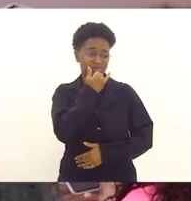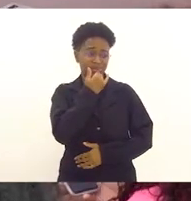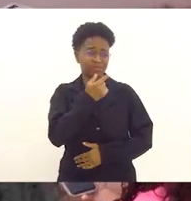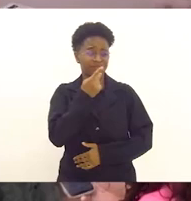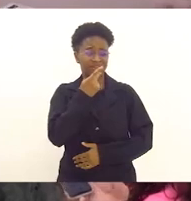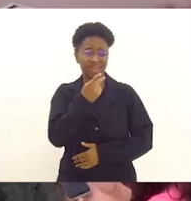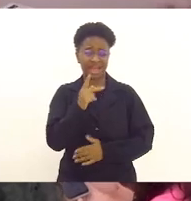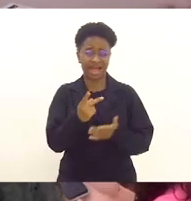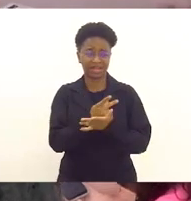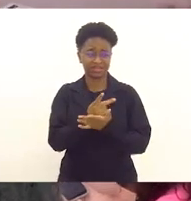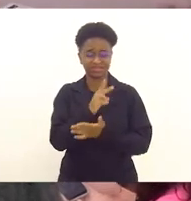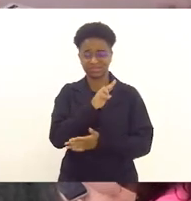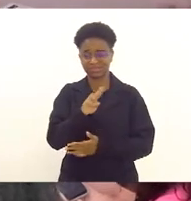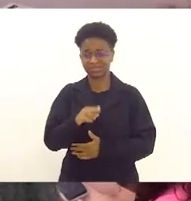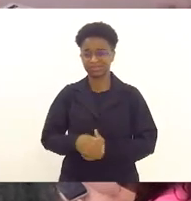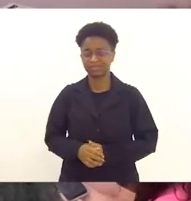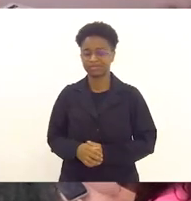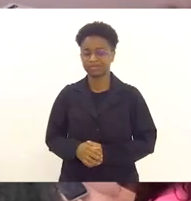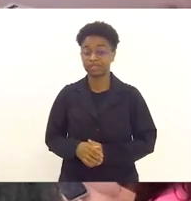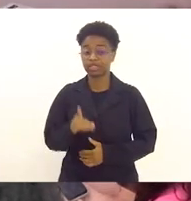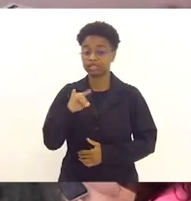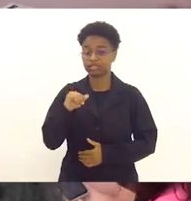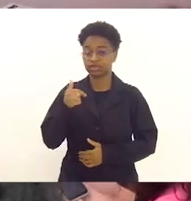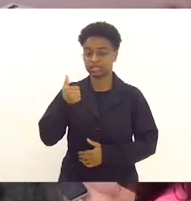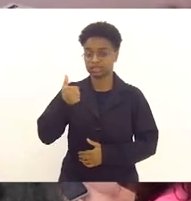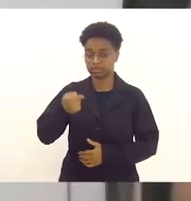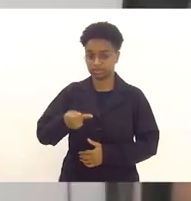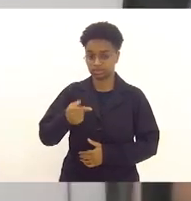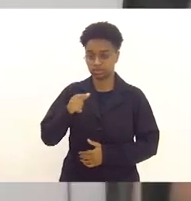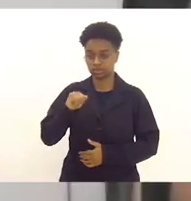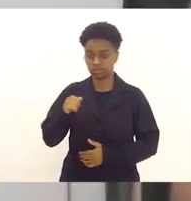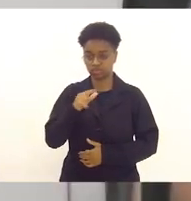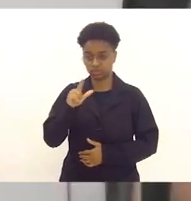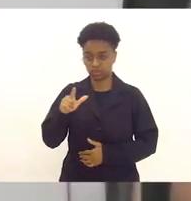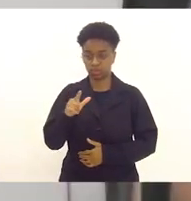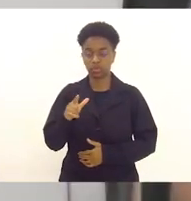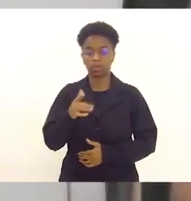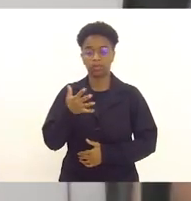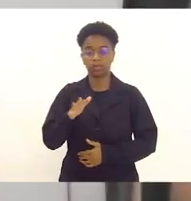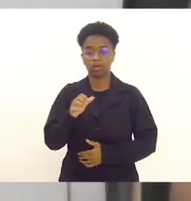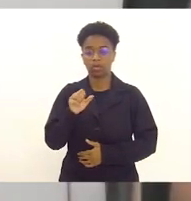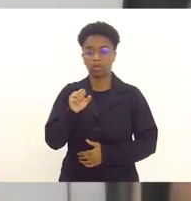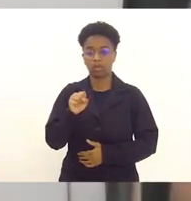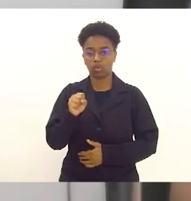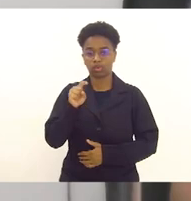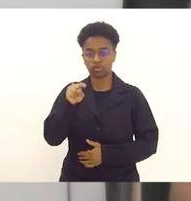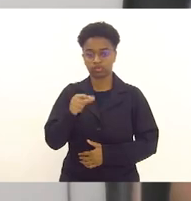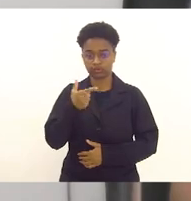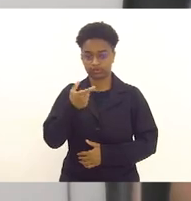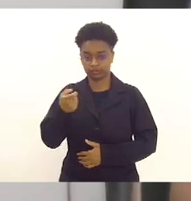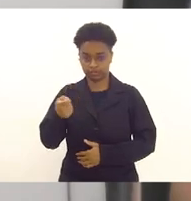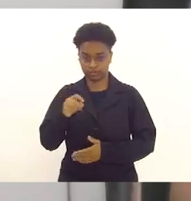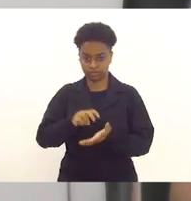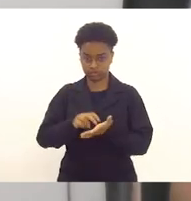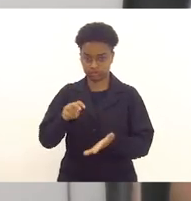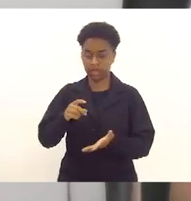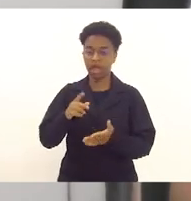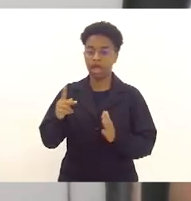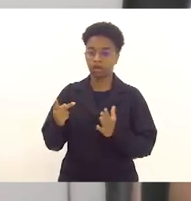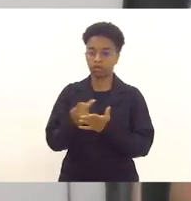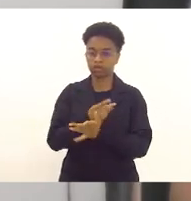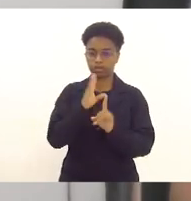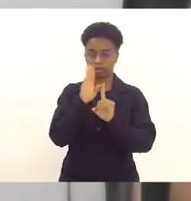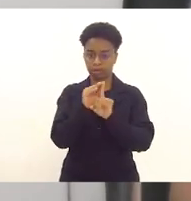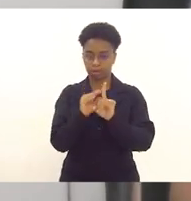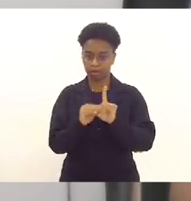Yasmin no dia 17 de julho desse ano por volta de 8:20 da manhã eu fui vítima de importunação sexual dentro